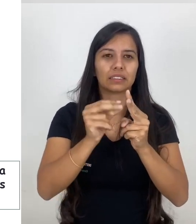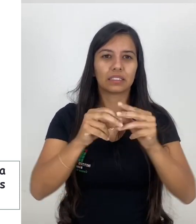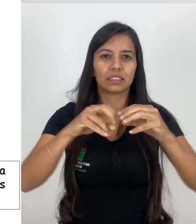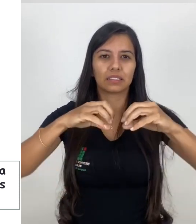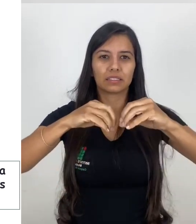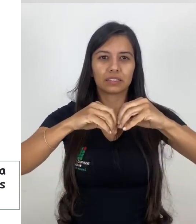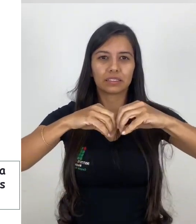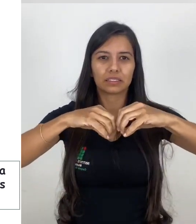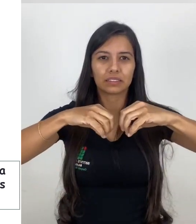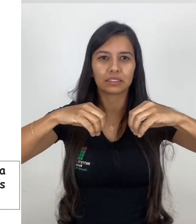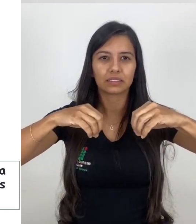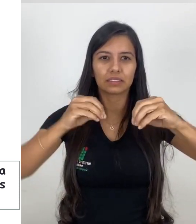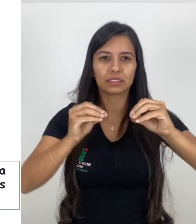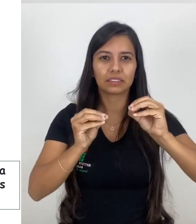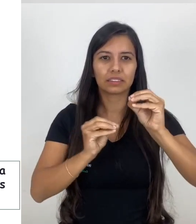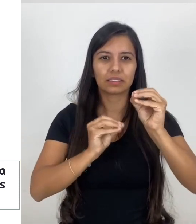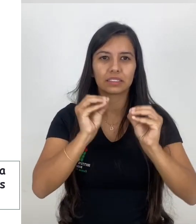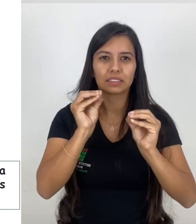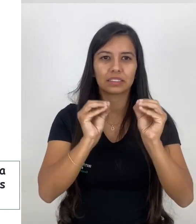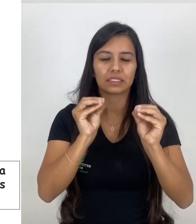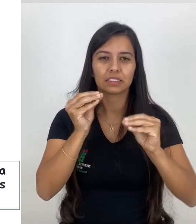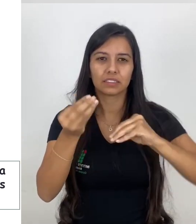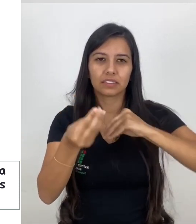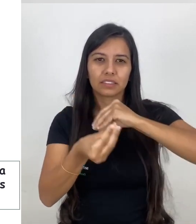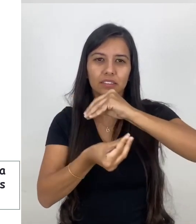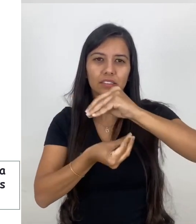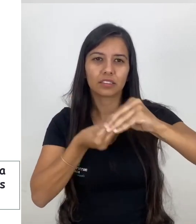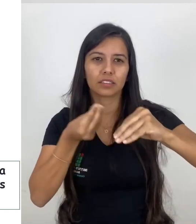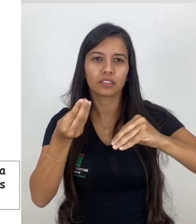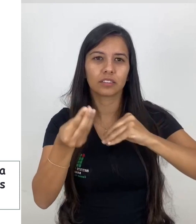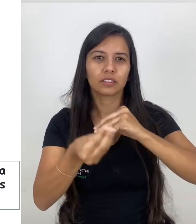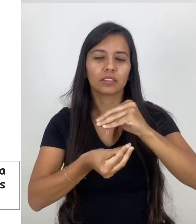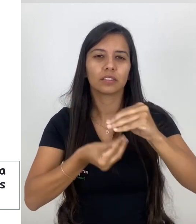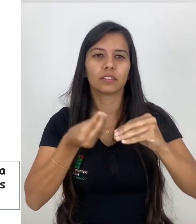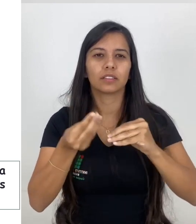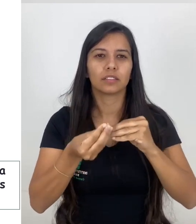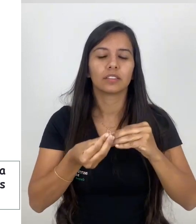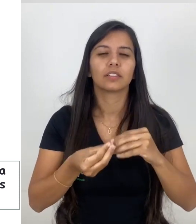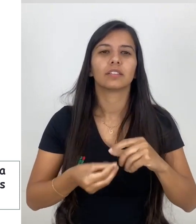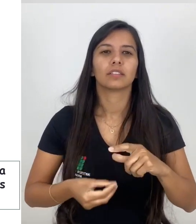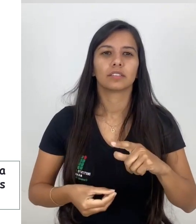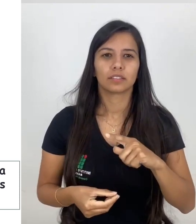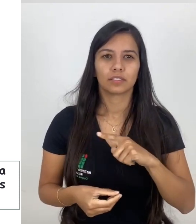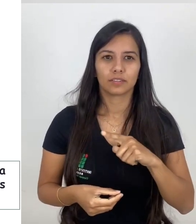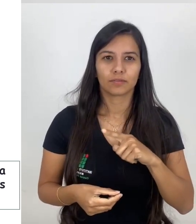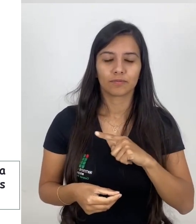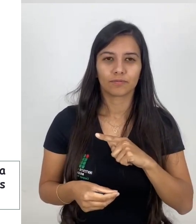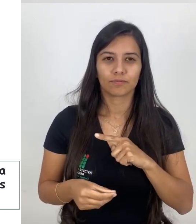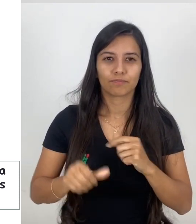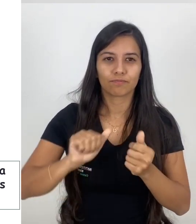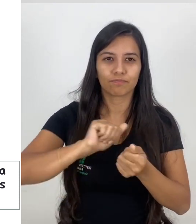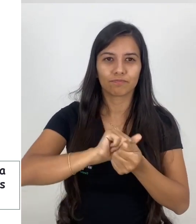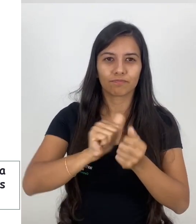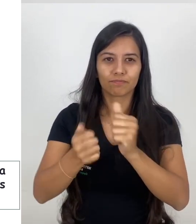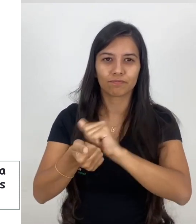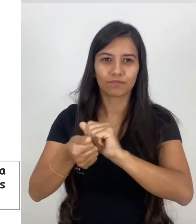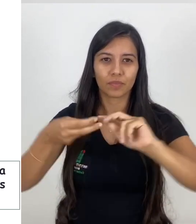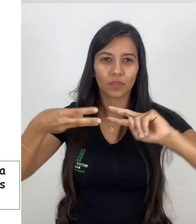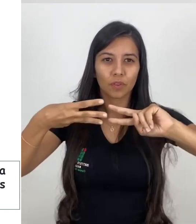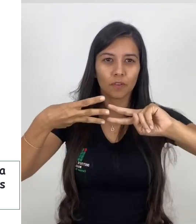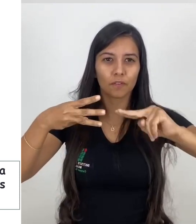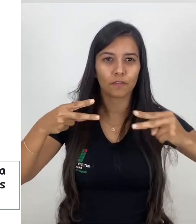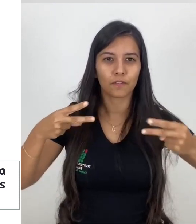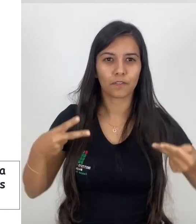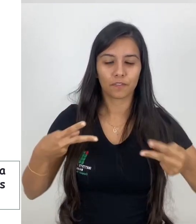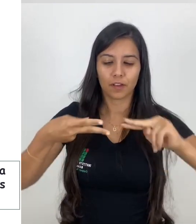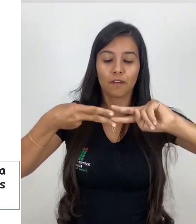segmentos, gerando a troca dos segmentos entre as cromátides. E com isso nós vamos ter agora a